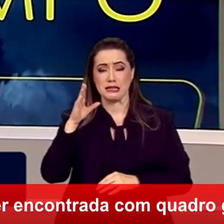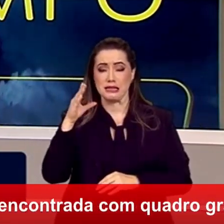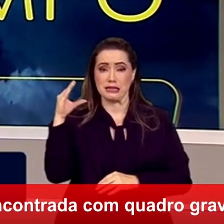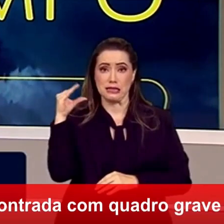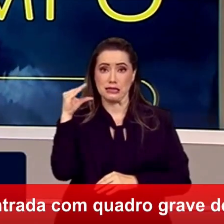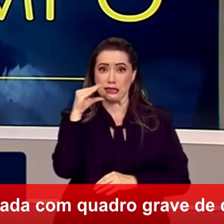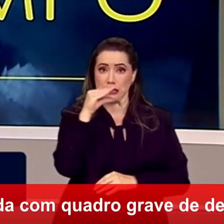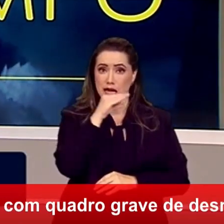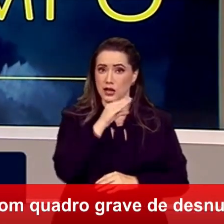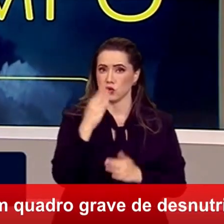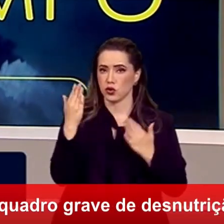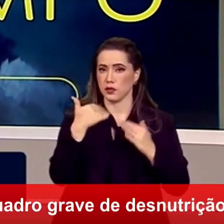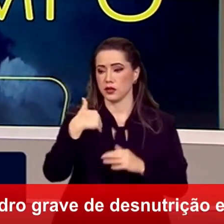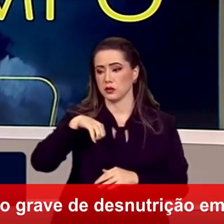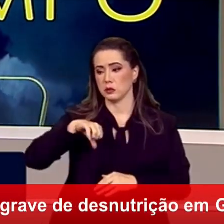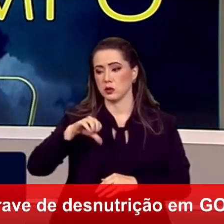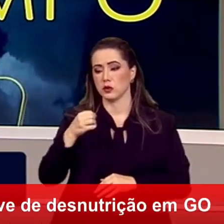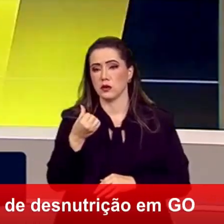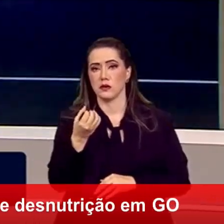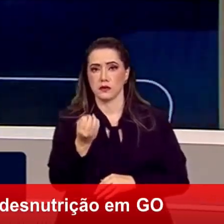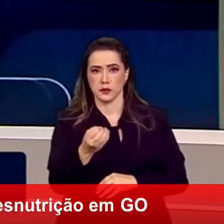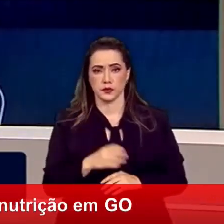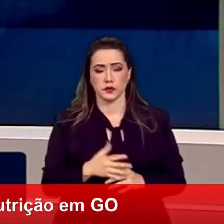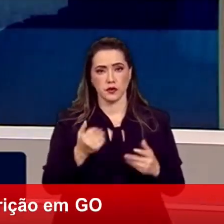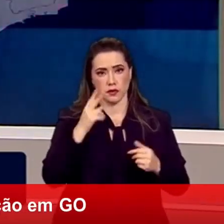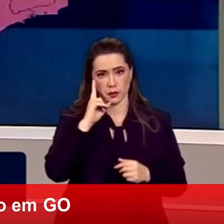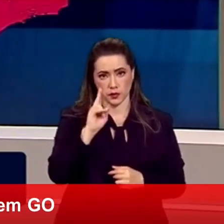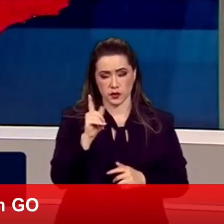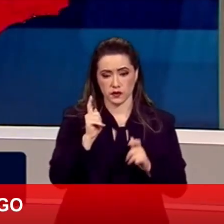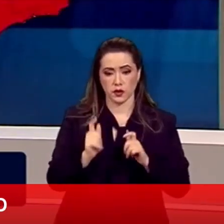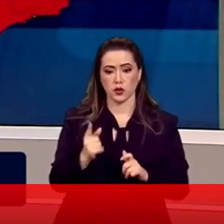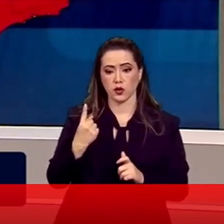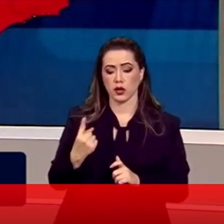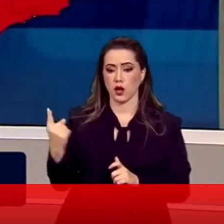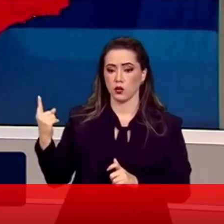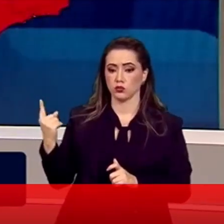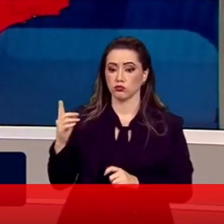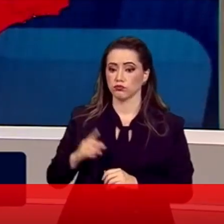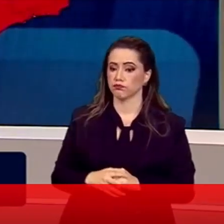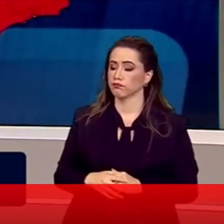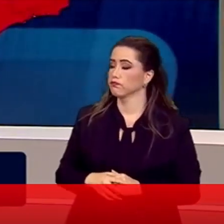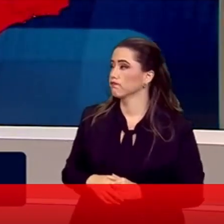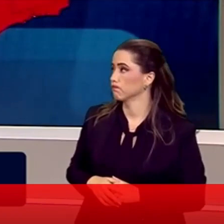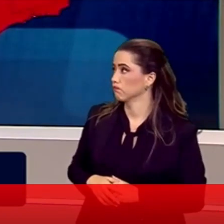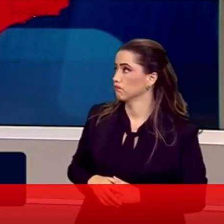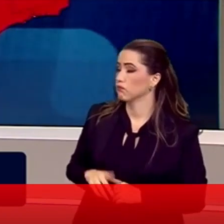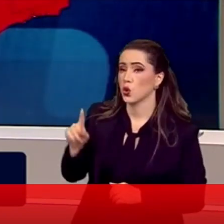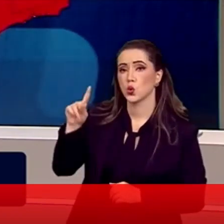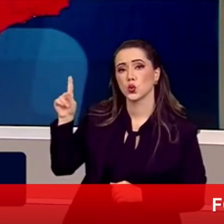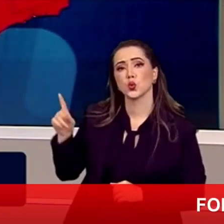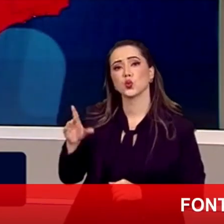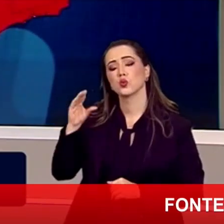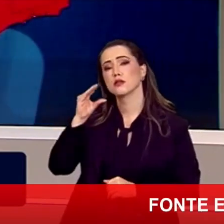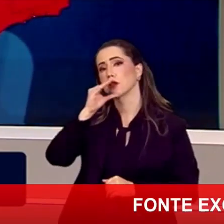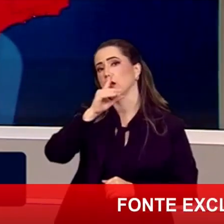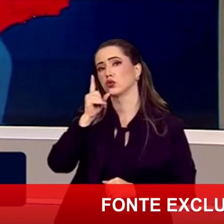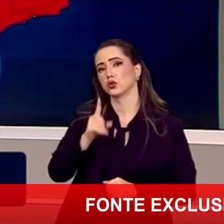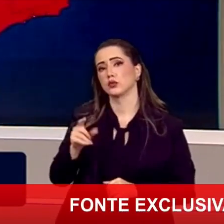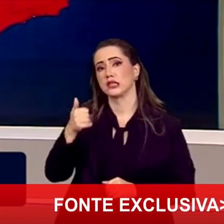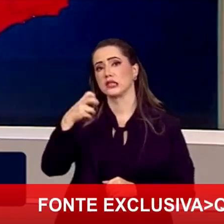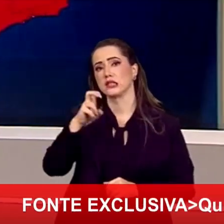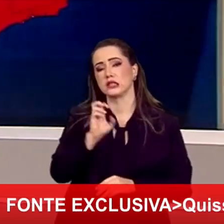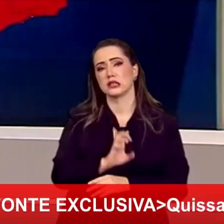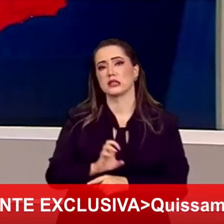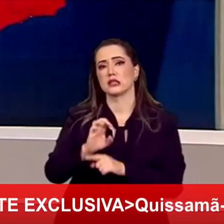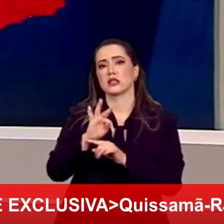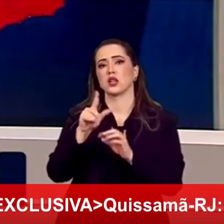quente desde a década de 60. E olha só aqui o tamanho da área sob influência da onda de calor. 15 estados